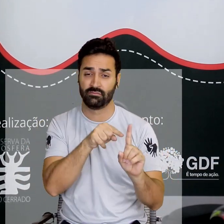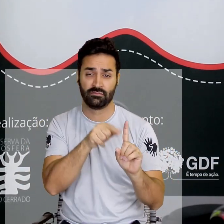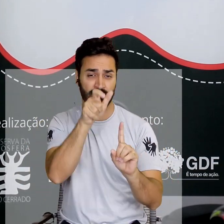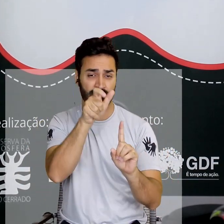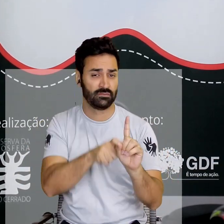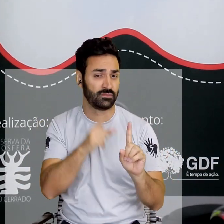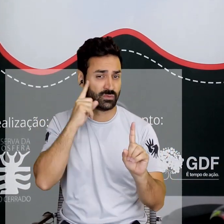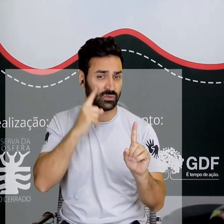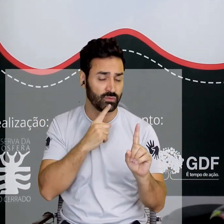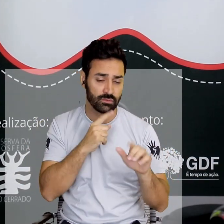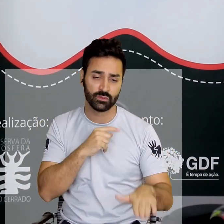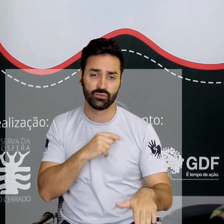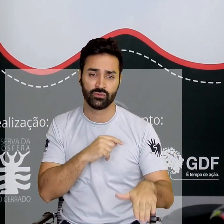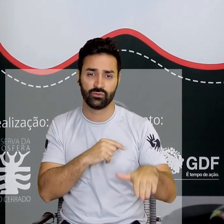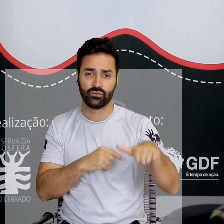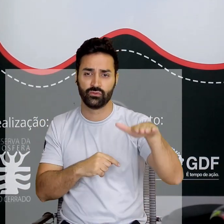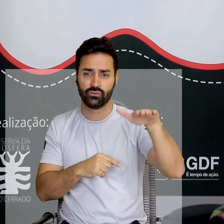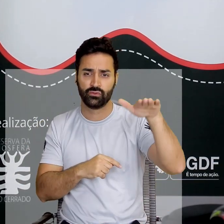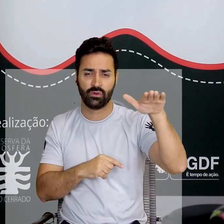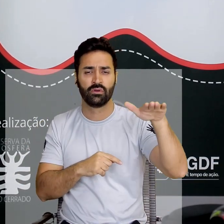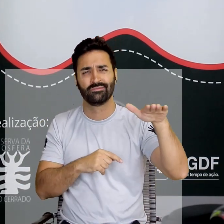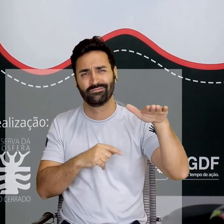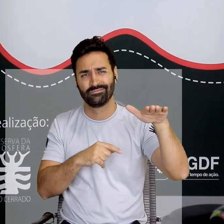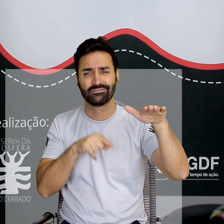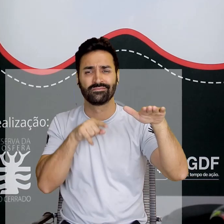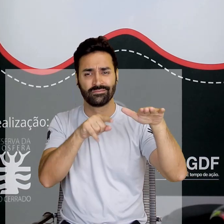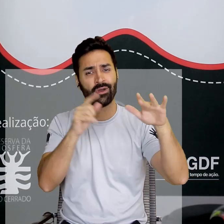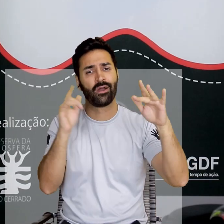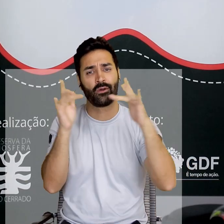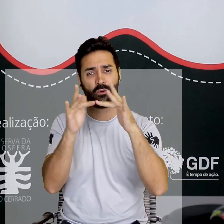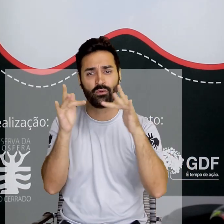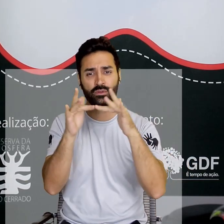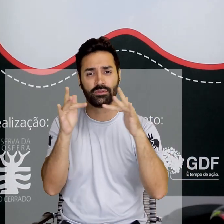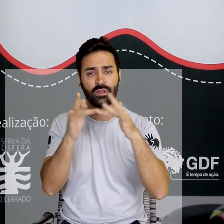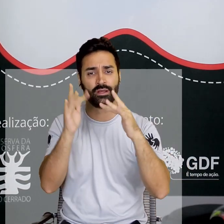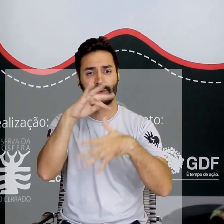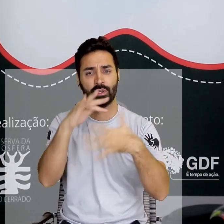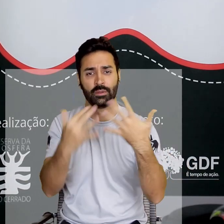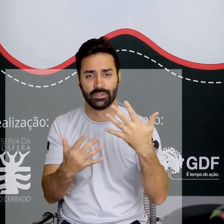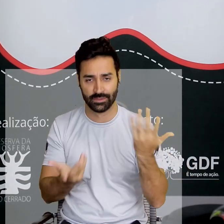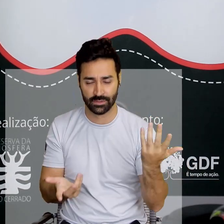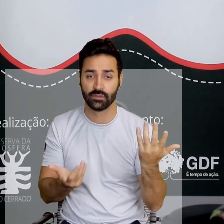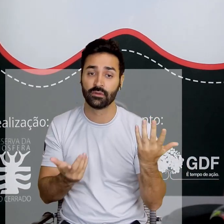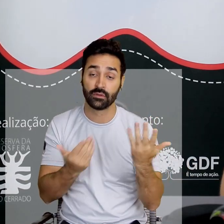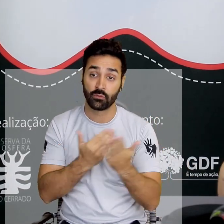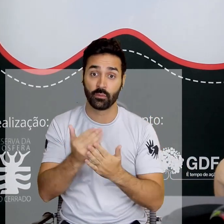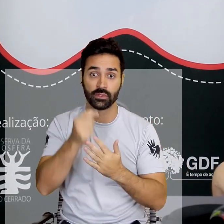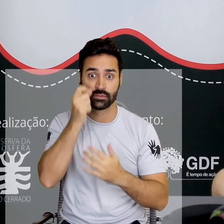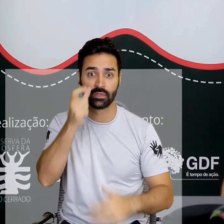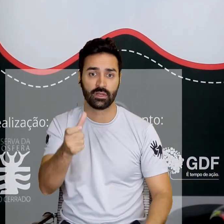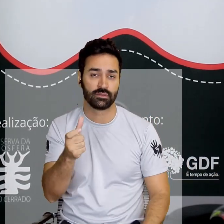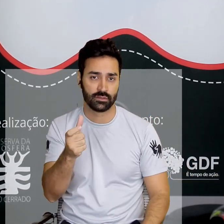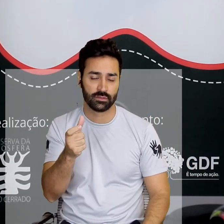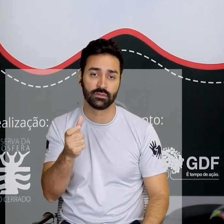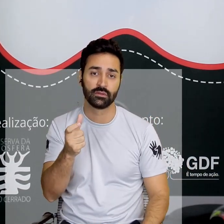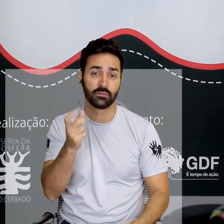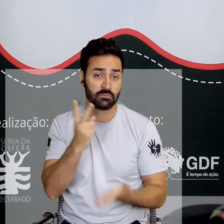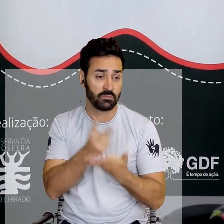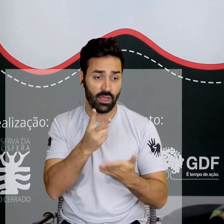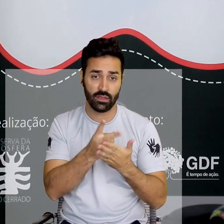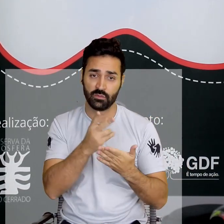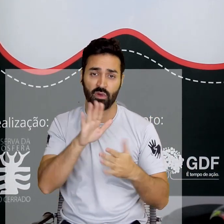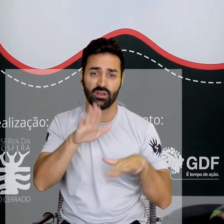depender da criança, da pessoa, claro, ela acaba entrando em contato com a língua de sinais. E ela se interessa, mesmo que não seja no ambiente